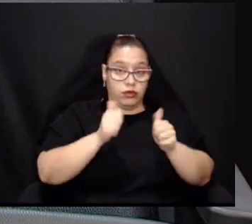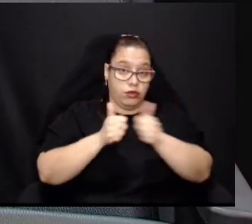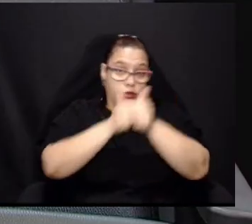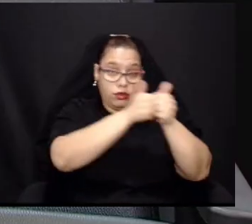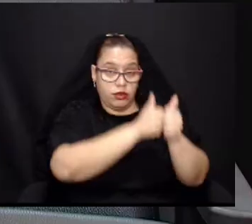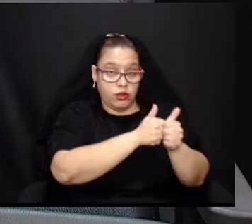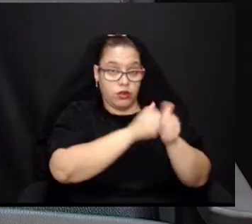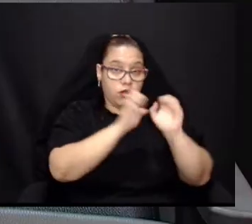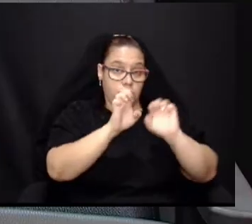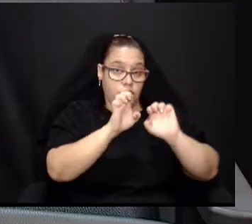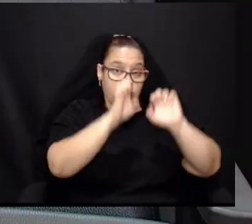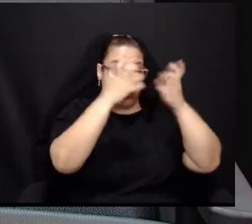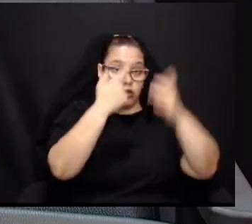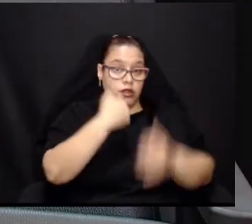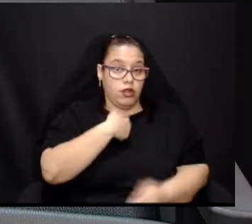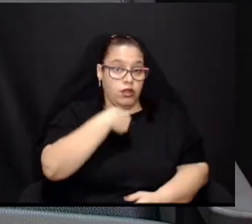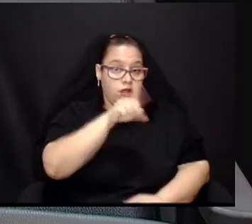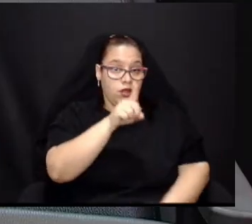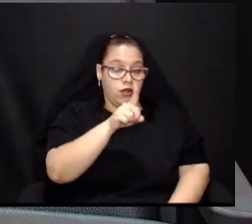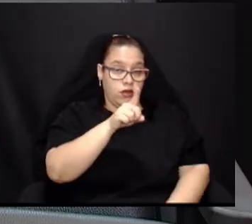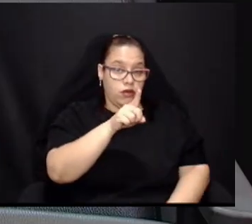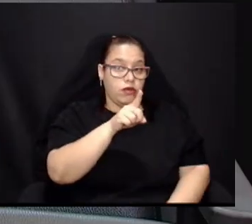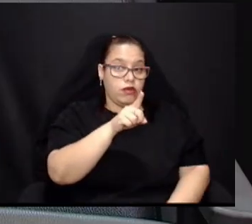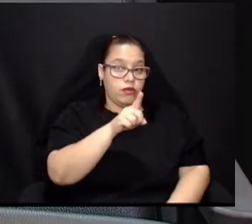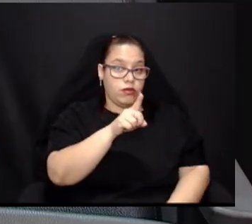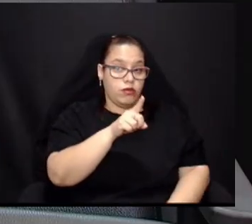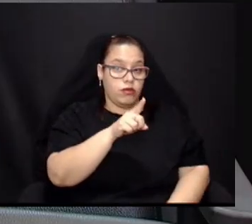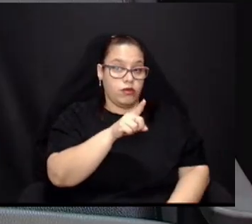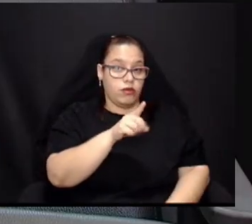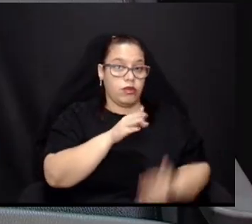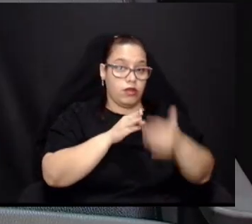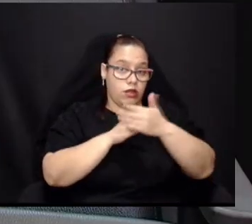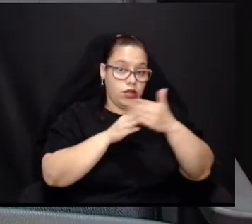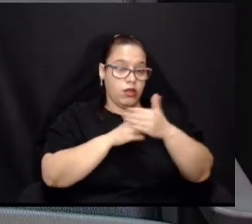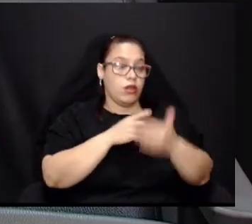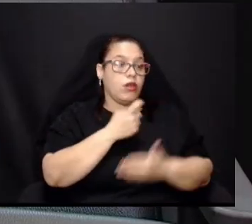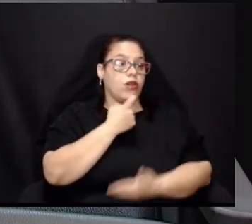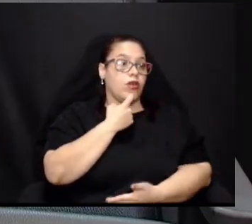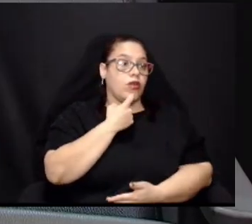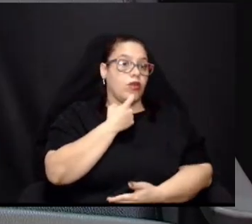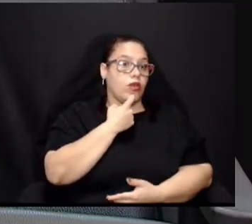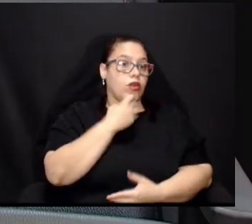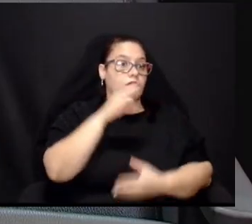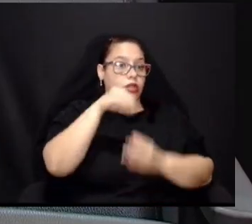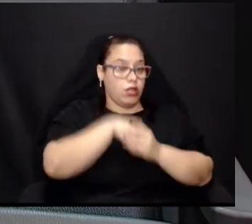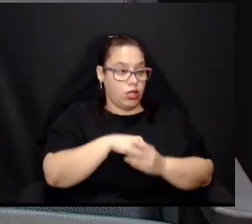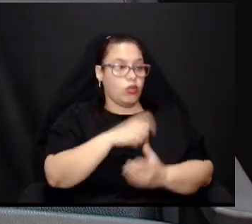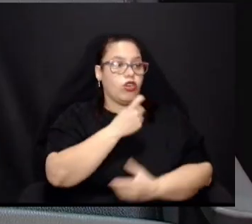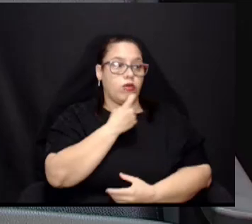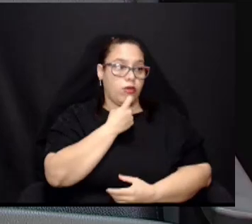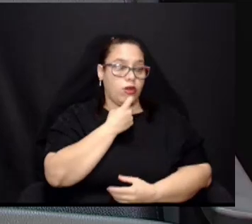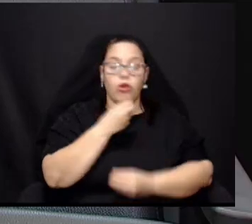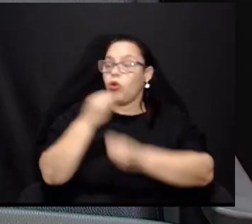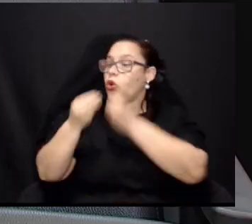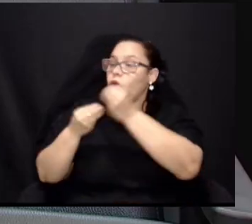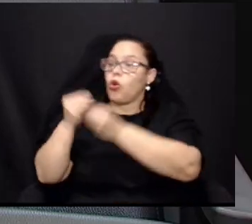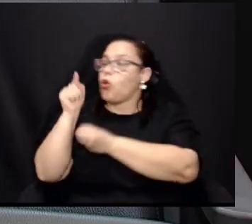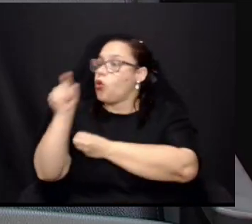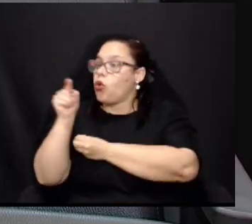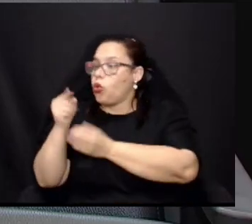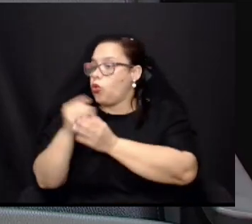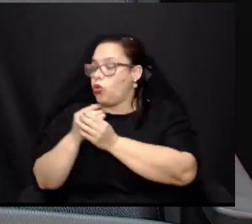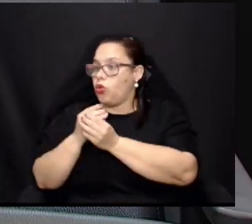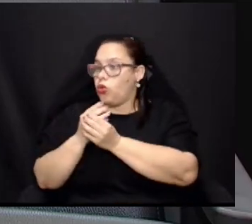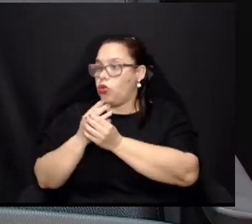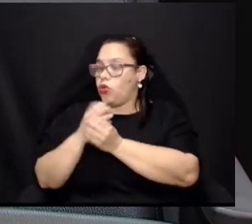gente vai também, desde que seja dentro do limite de Campinas, né? Tem que ser feita na cidade de Campinas. E como que é para você ser o coordenador